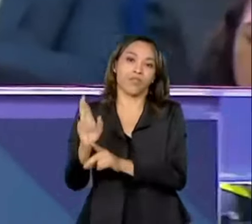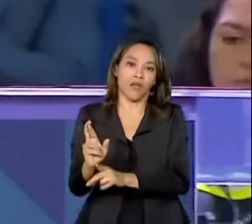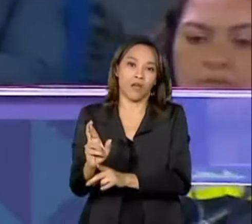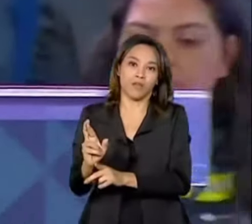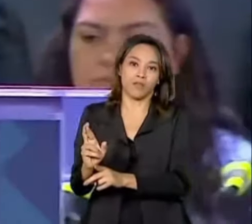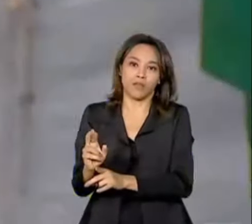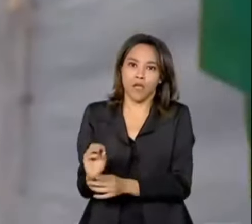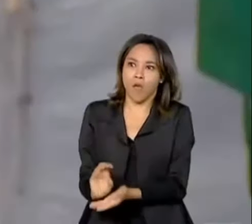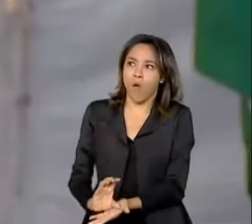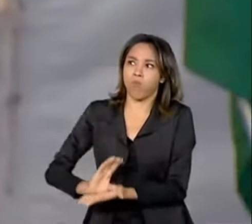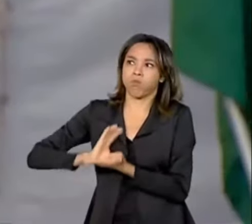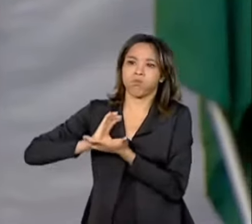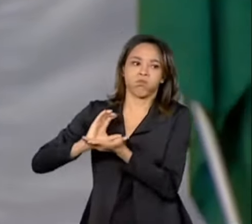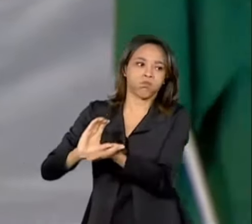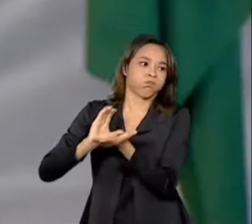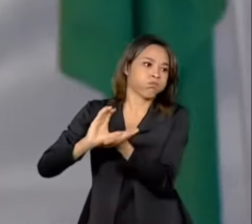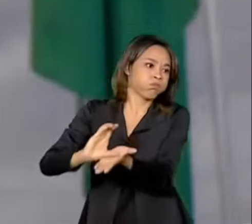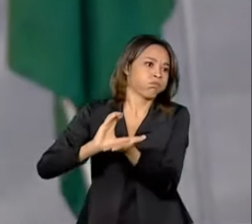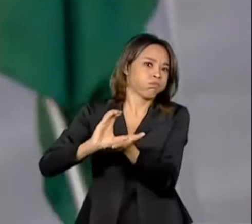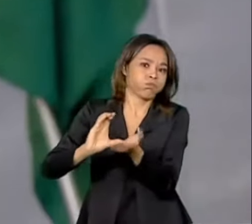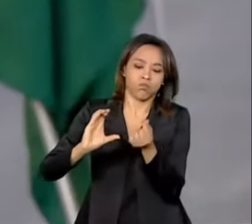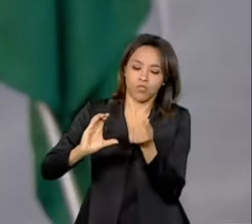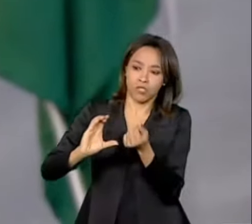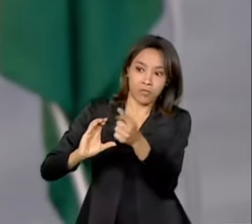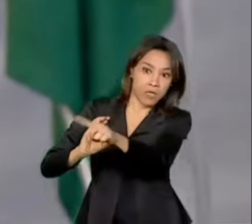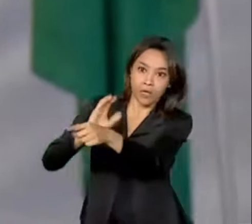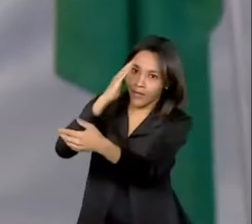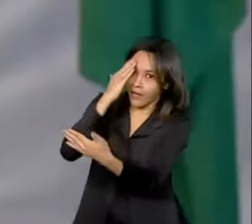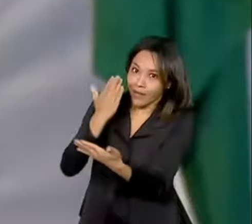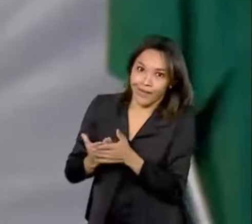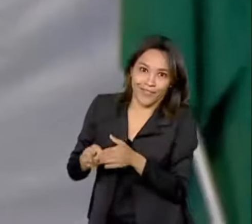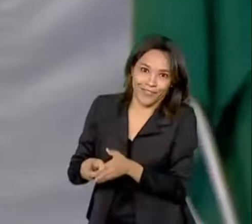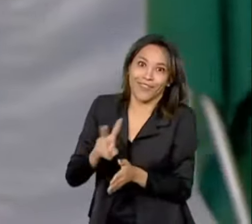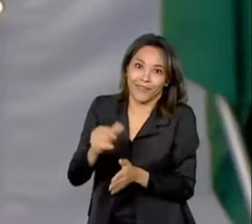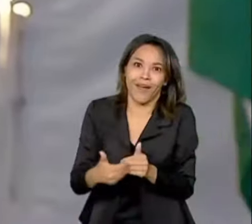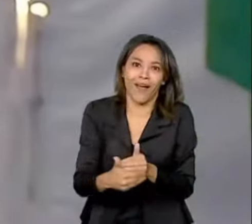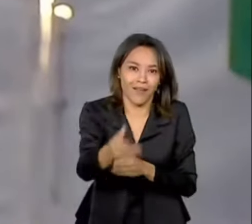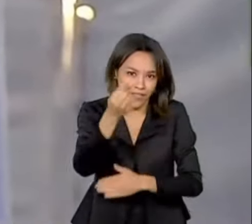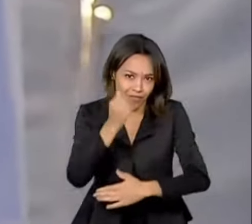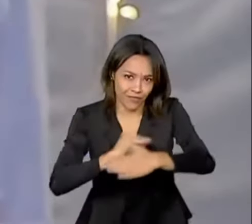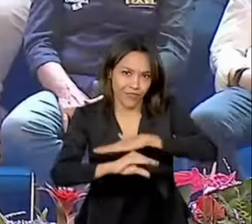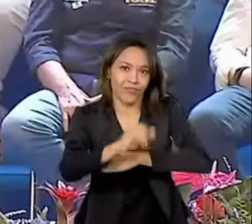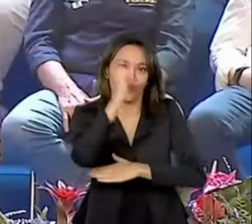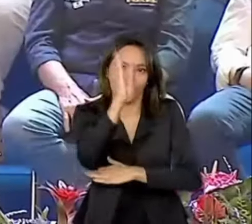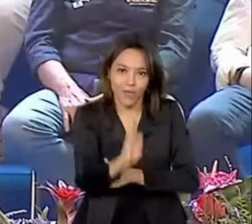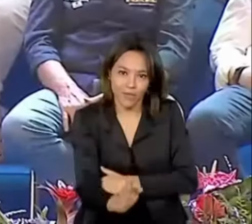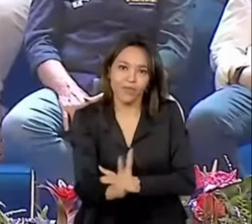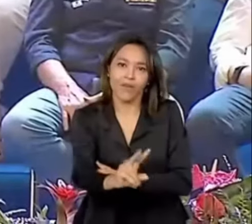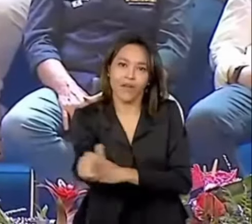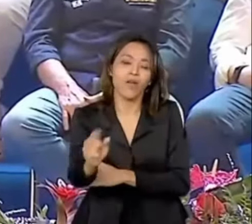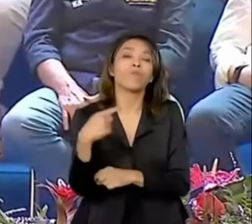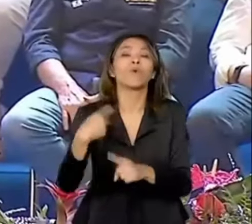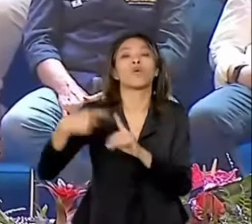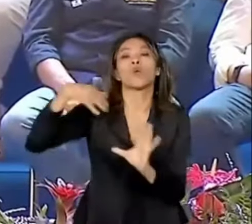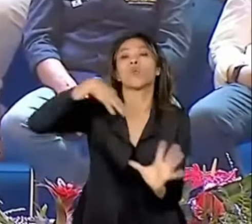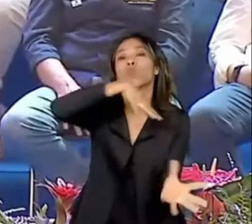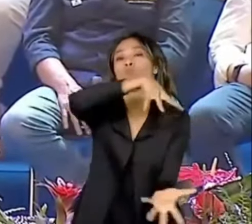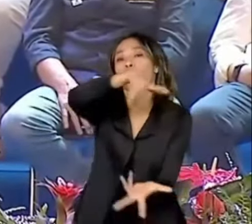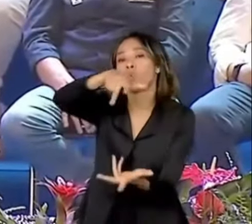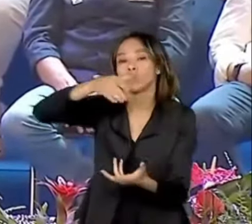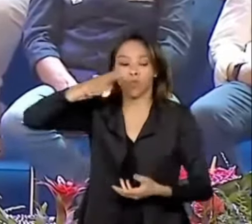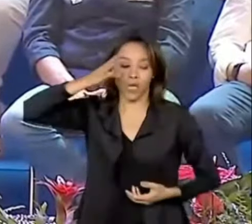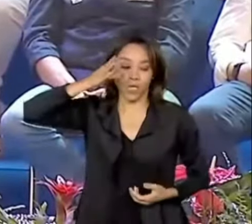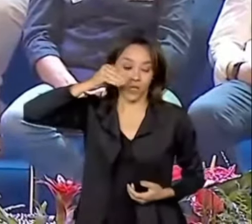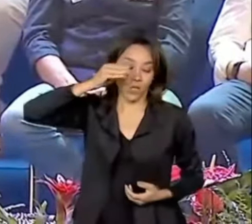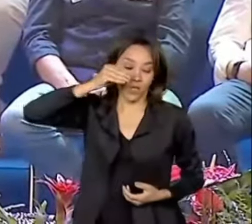É um montante de dinheiro que nem ele acredita que vai ser investido nesse país. E vai ser investido porque o mundo inteiro está de